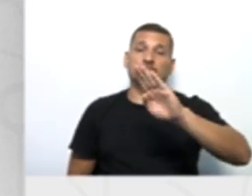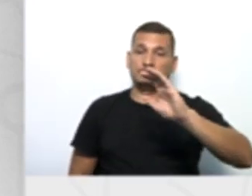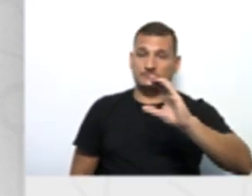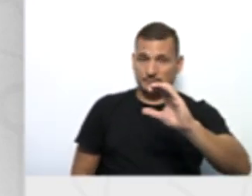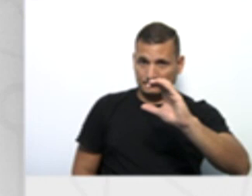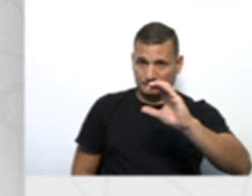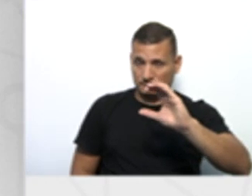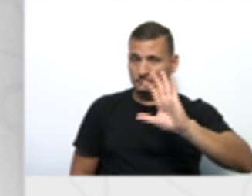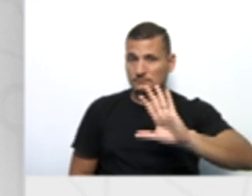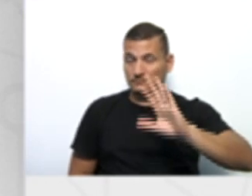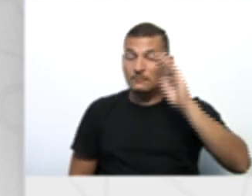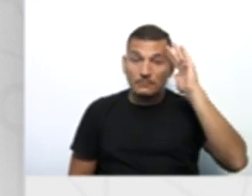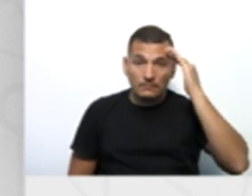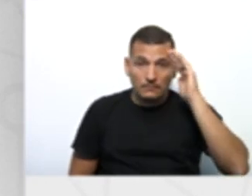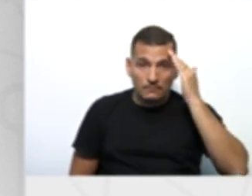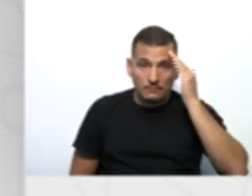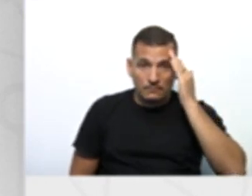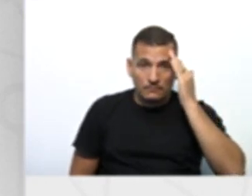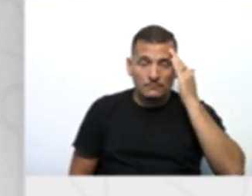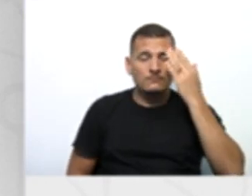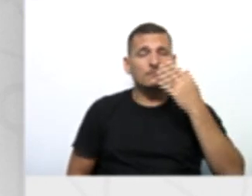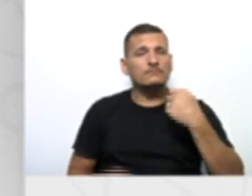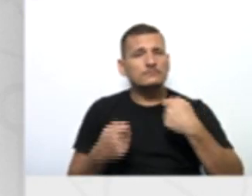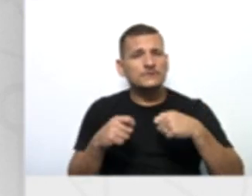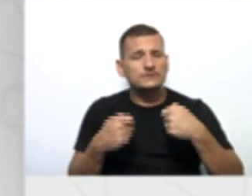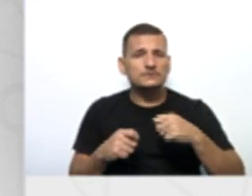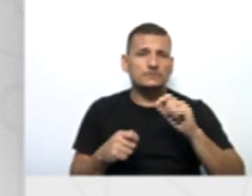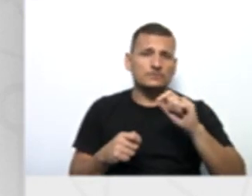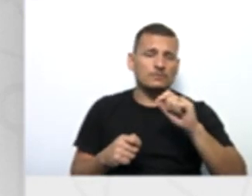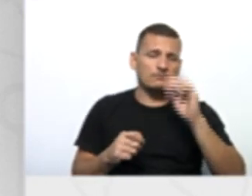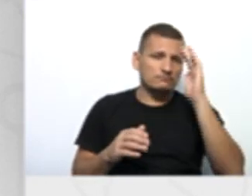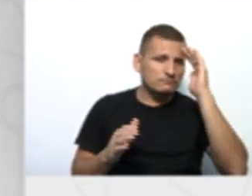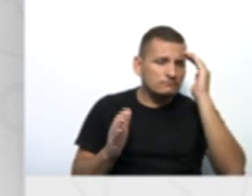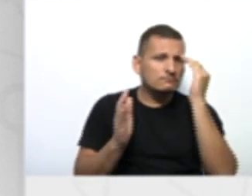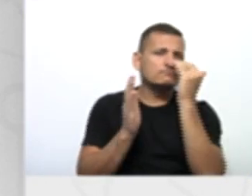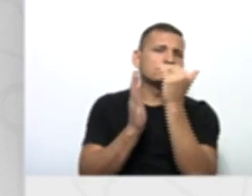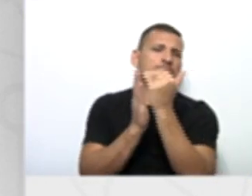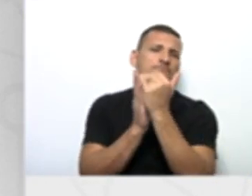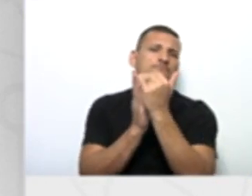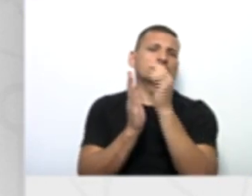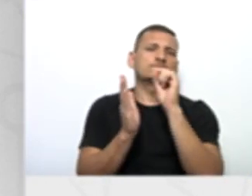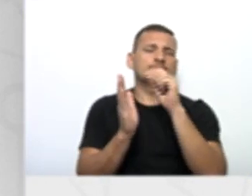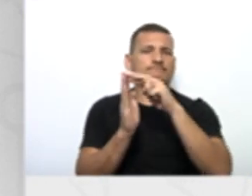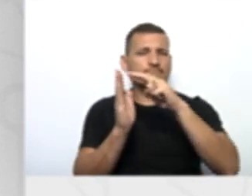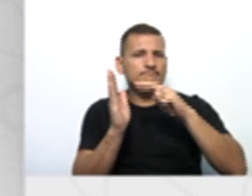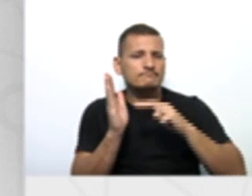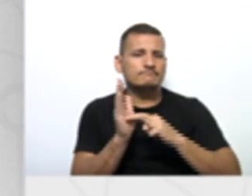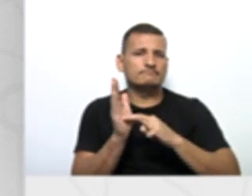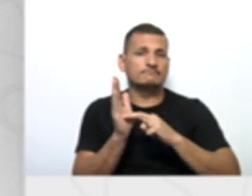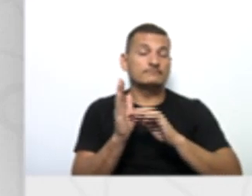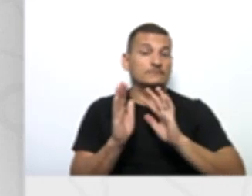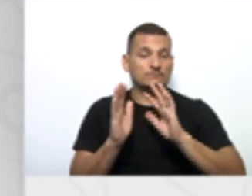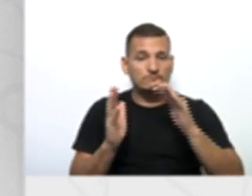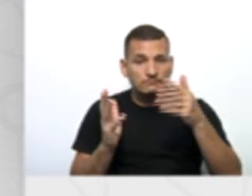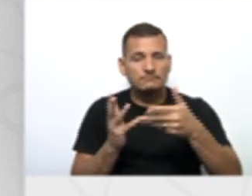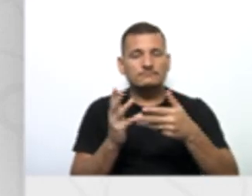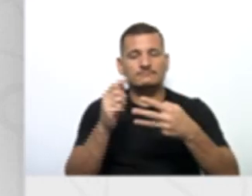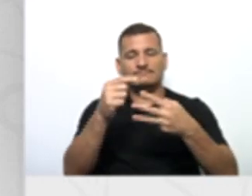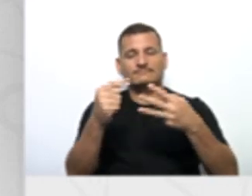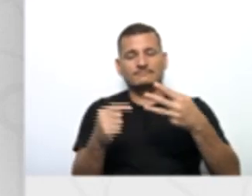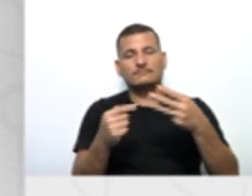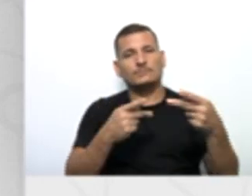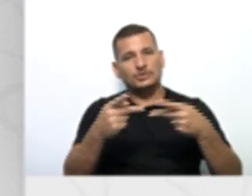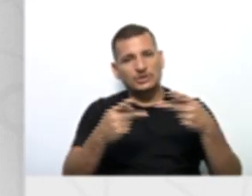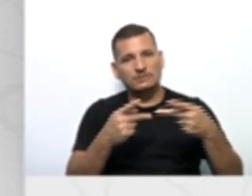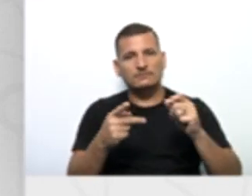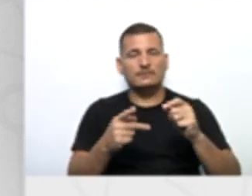Computação entende que deve se basear em princípios. Então, todos esses projetos, eles dizem praticamente a mesma coisa, que vai trabalhar